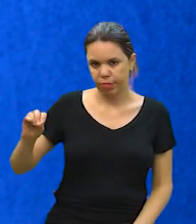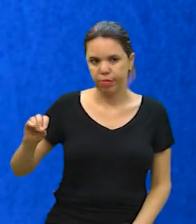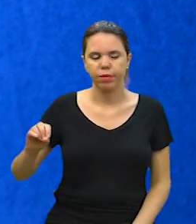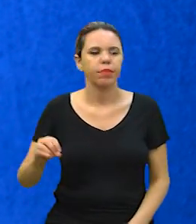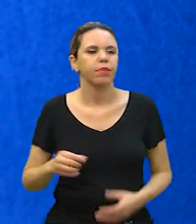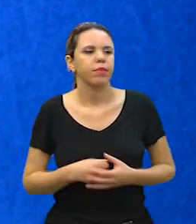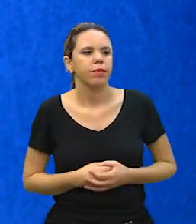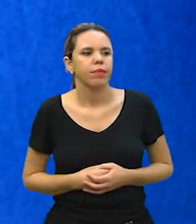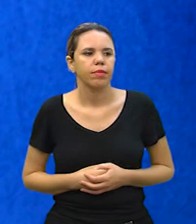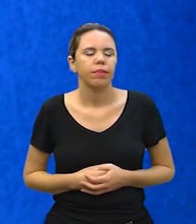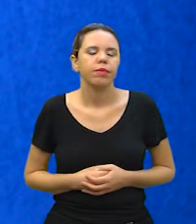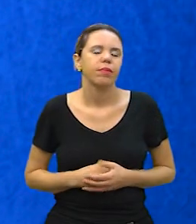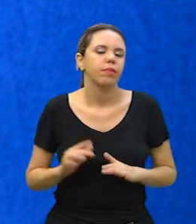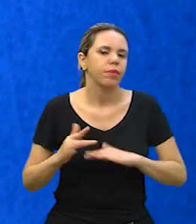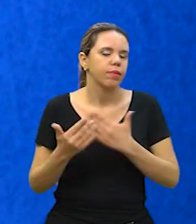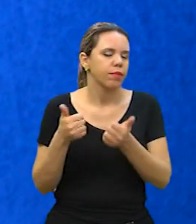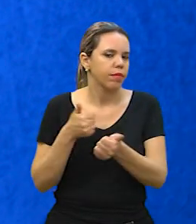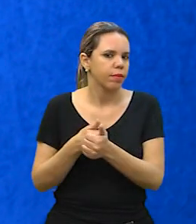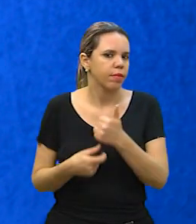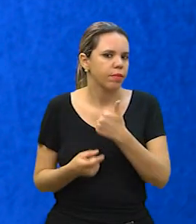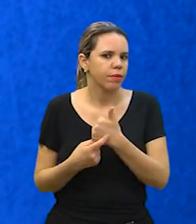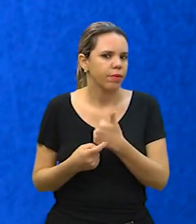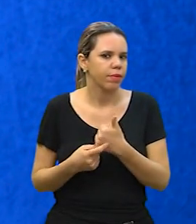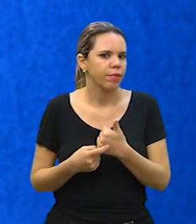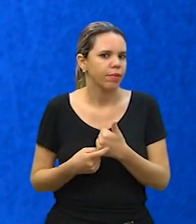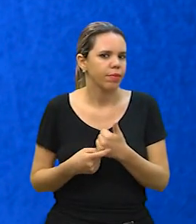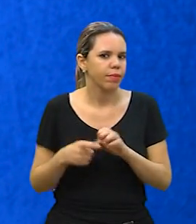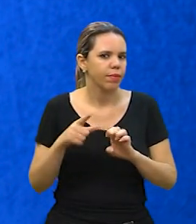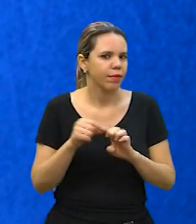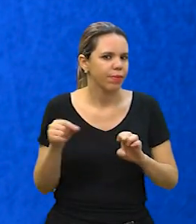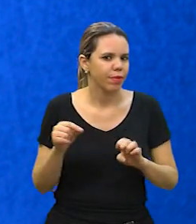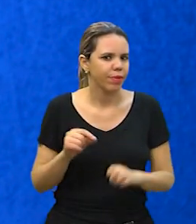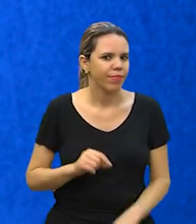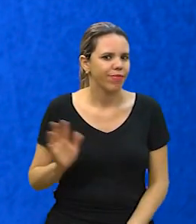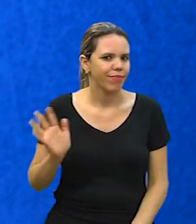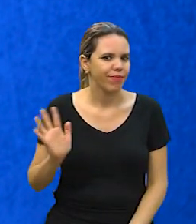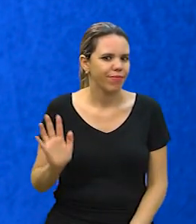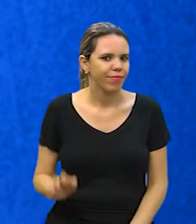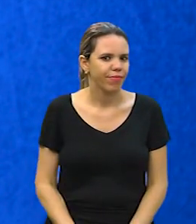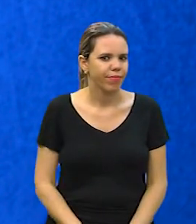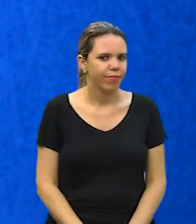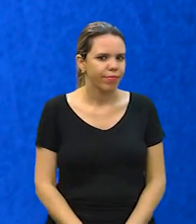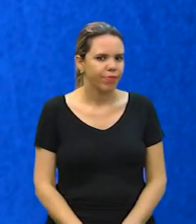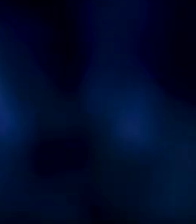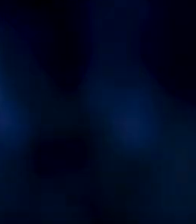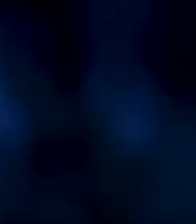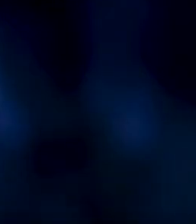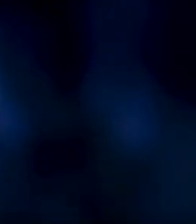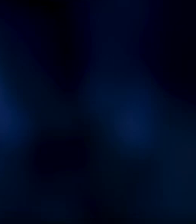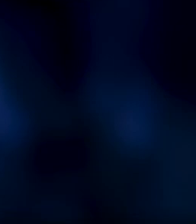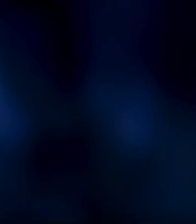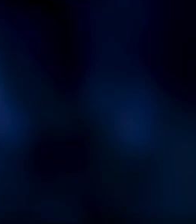Vivo Fibra, e também nos siga nas redes sociais e até um próximo Ser Empreendedor.